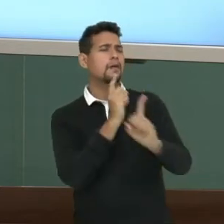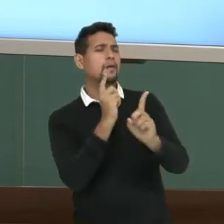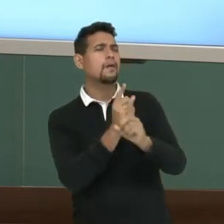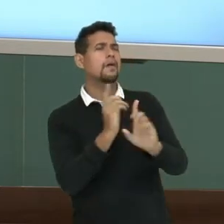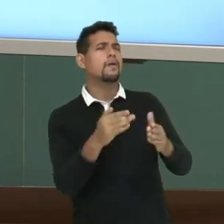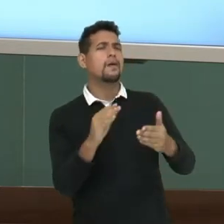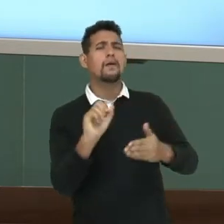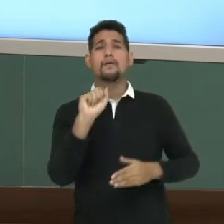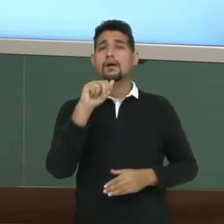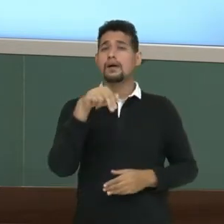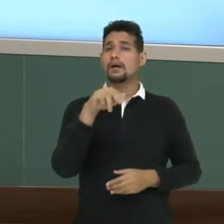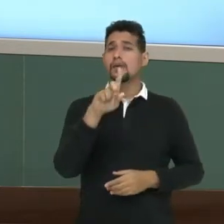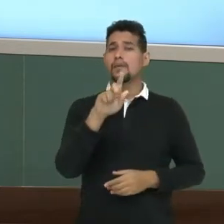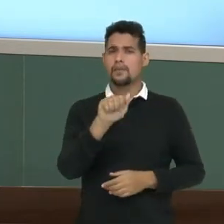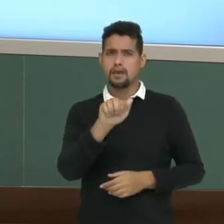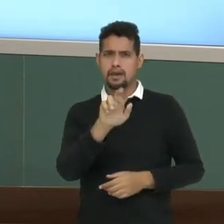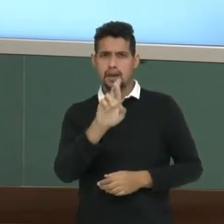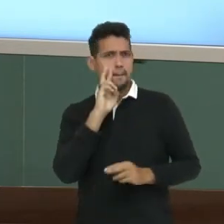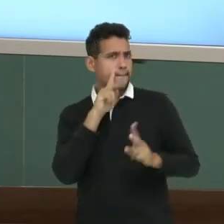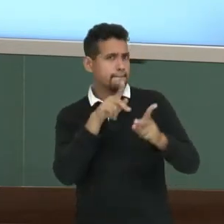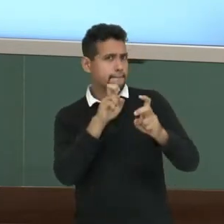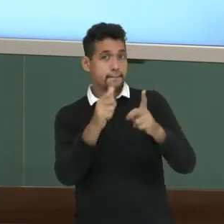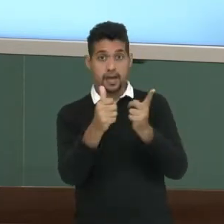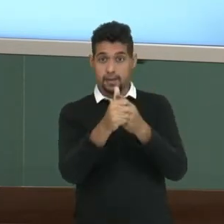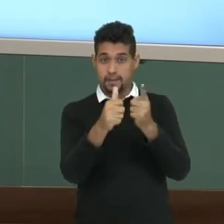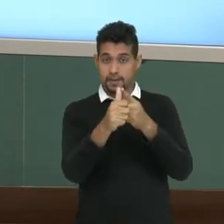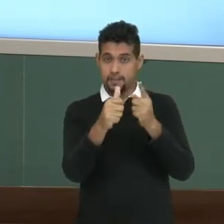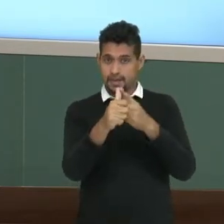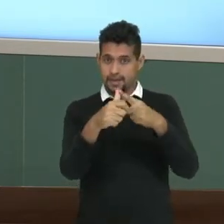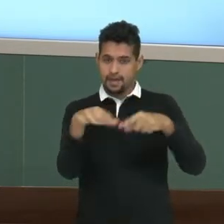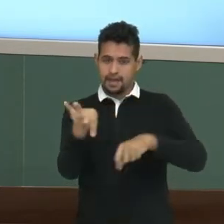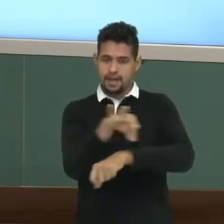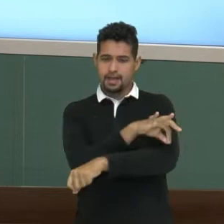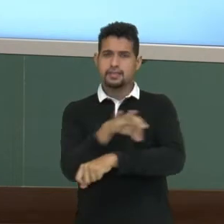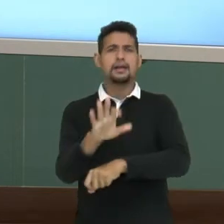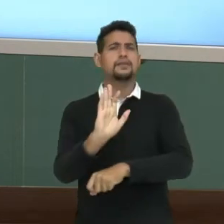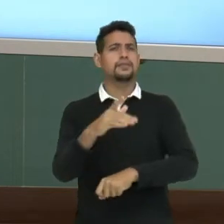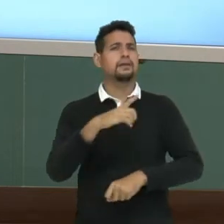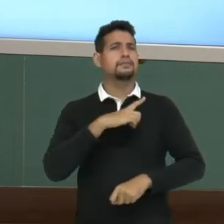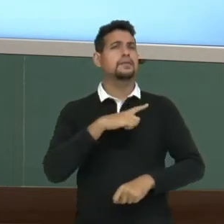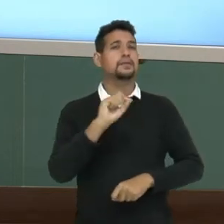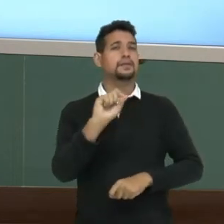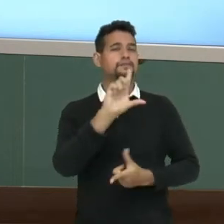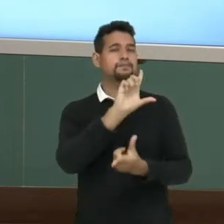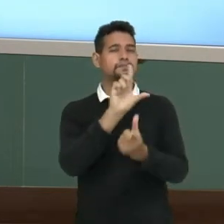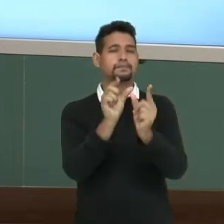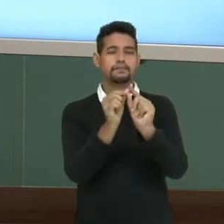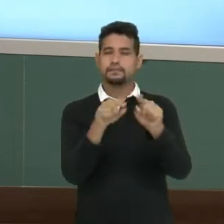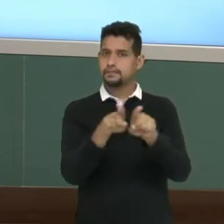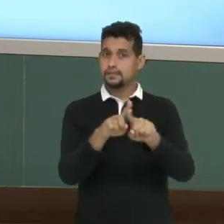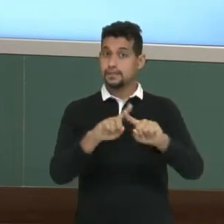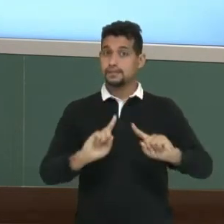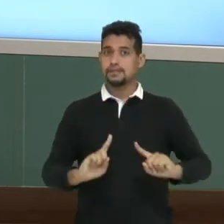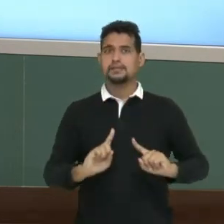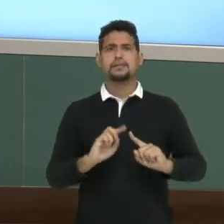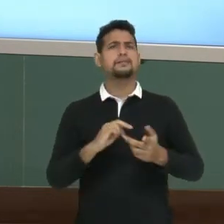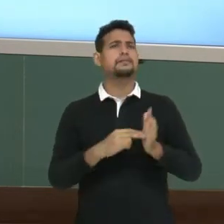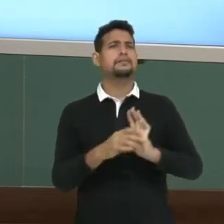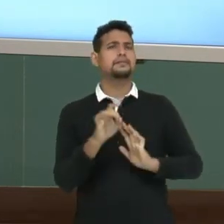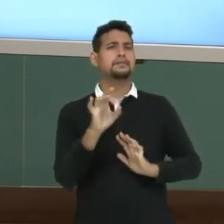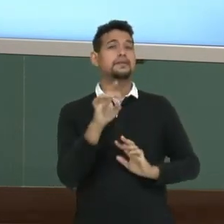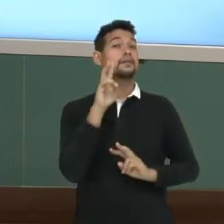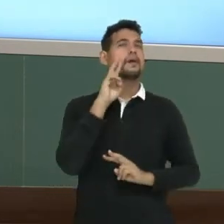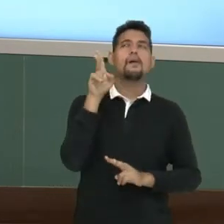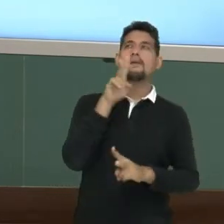coeficiente angular. Vejam que essa primeira reta, ela já está na forma reduzida. Então, o coeficiente angular é só olhar o